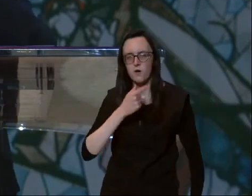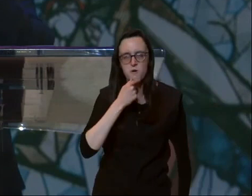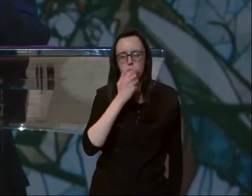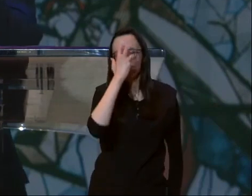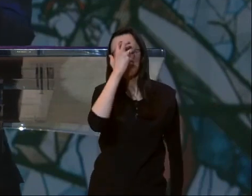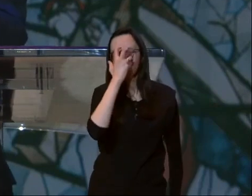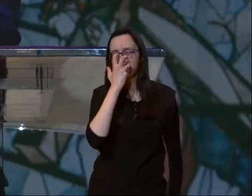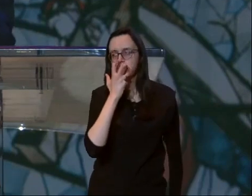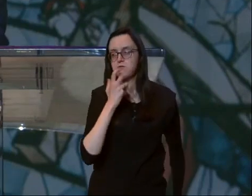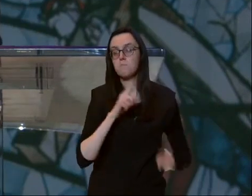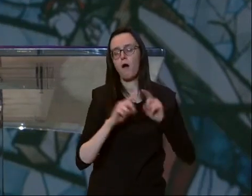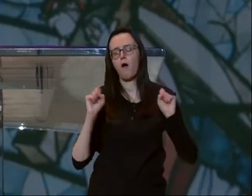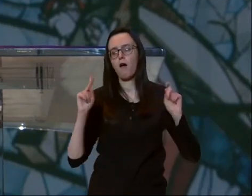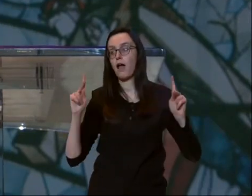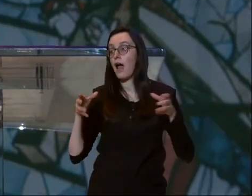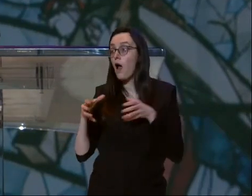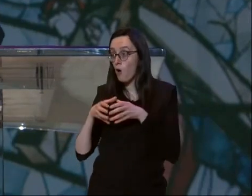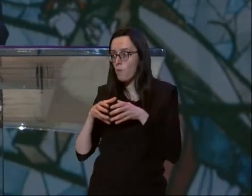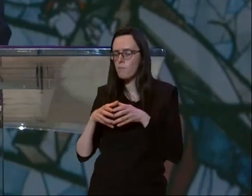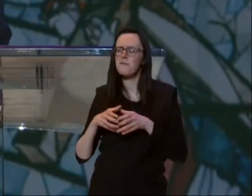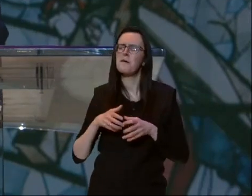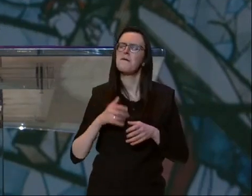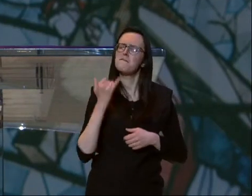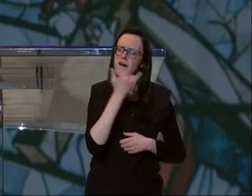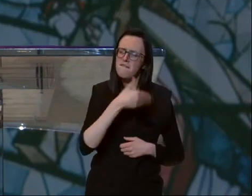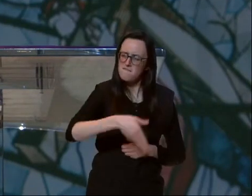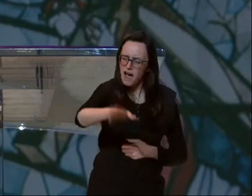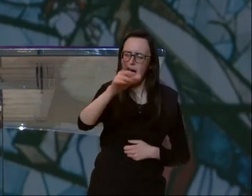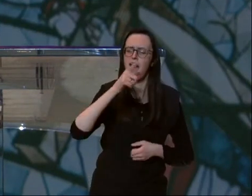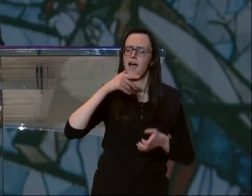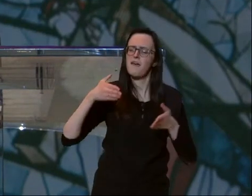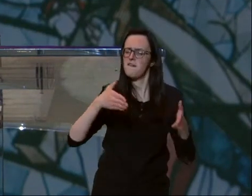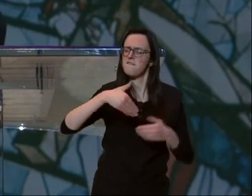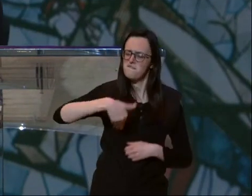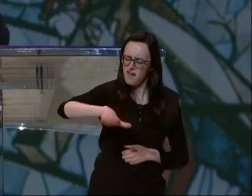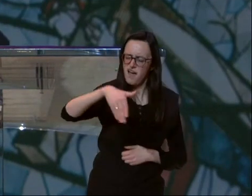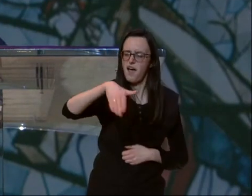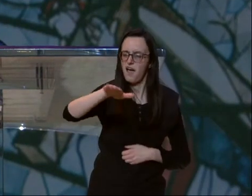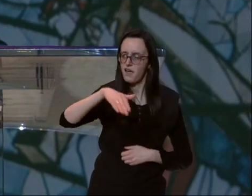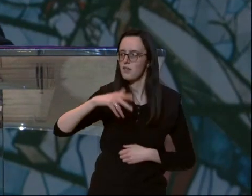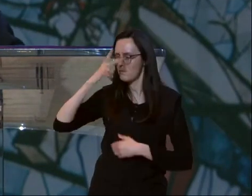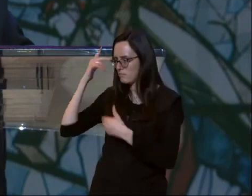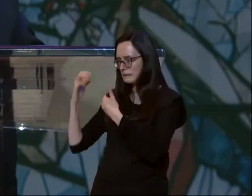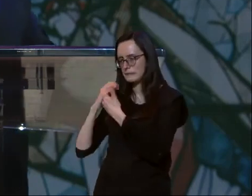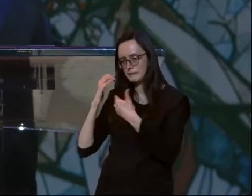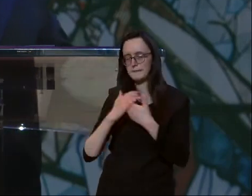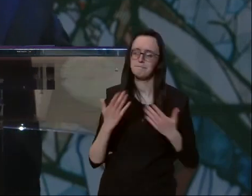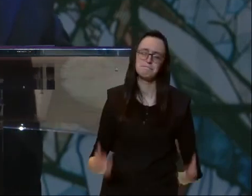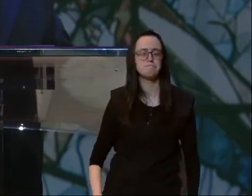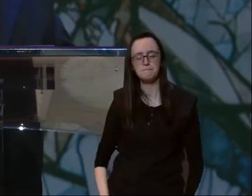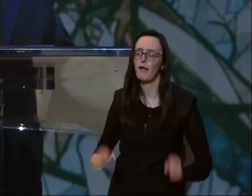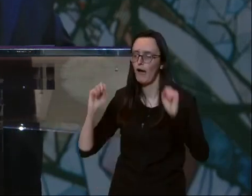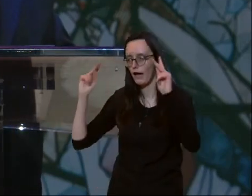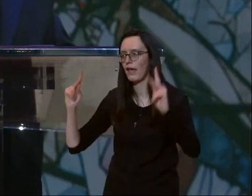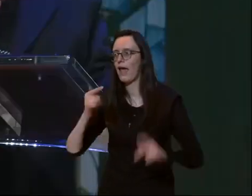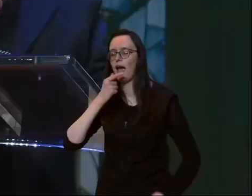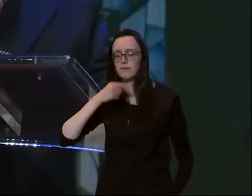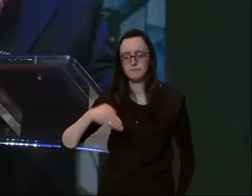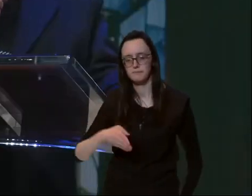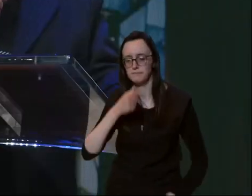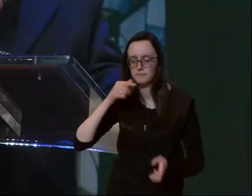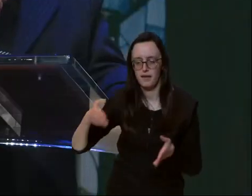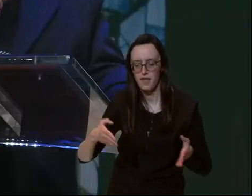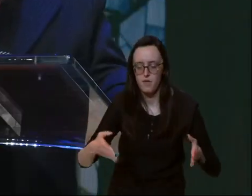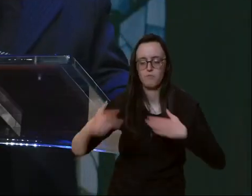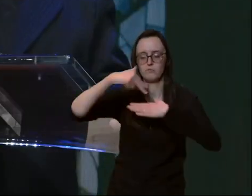tinha bons conselheiros, e o aconselham a mergulhar no